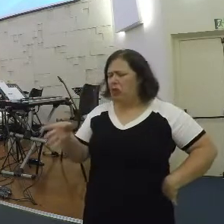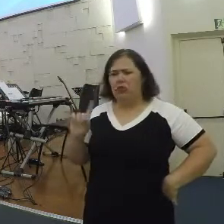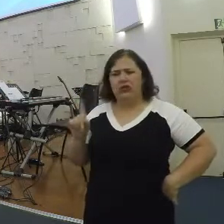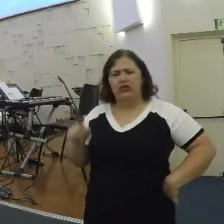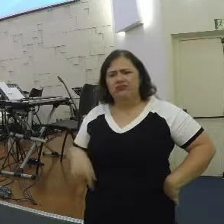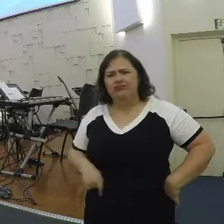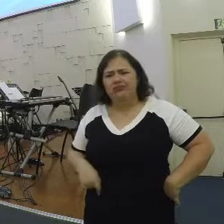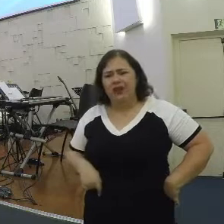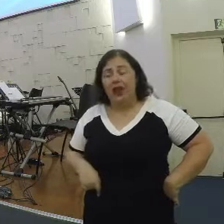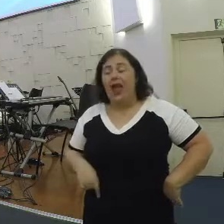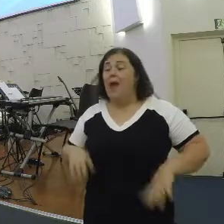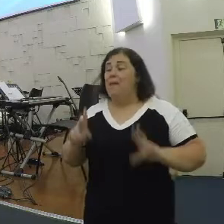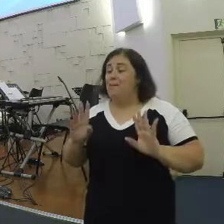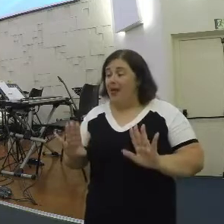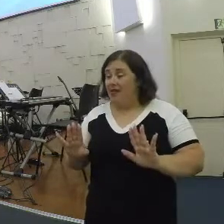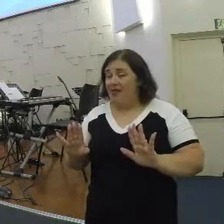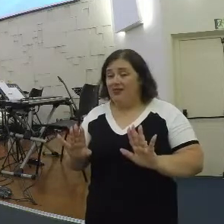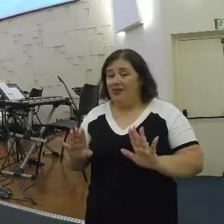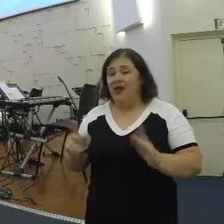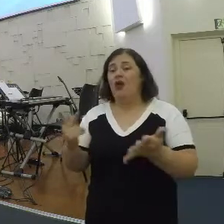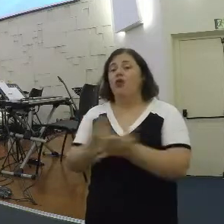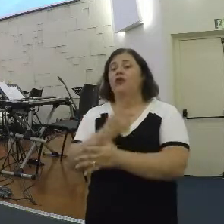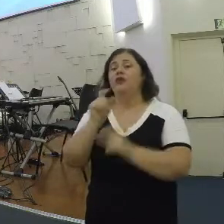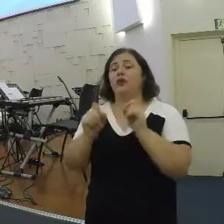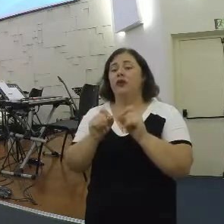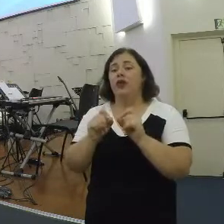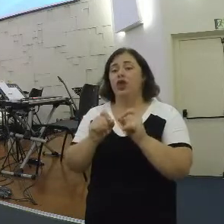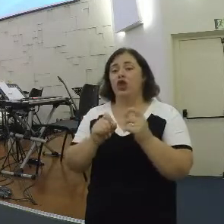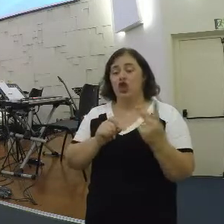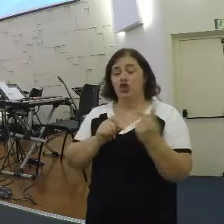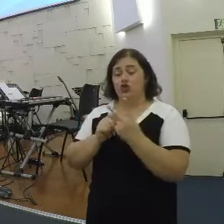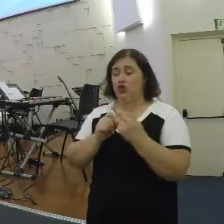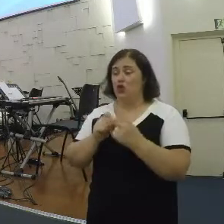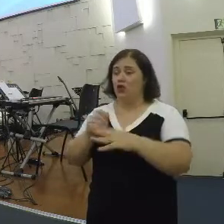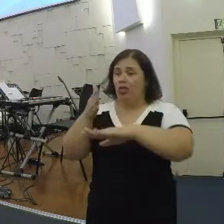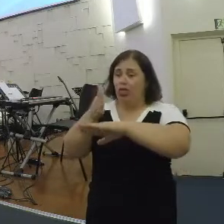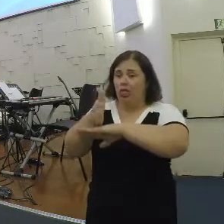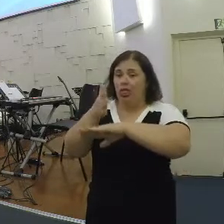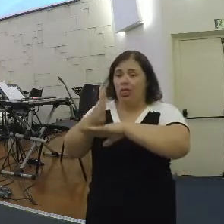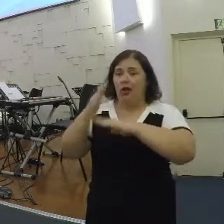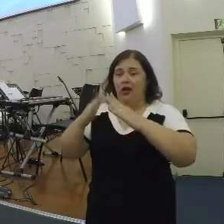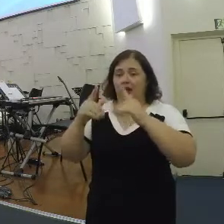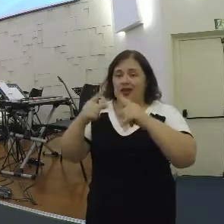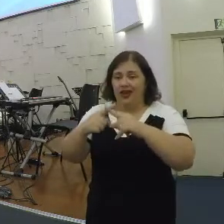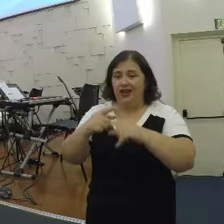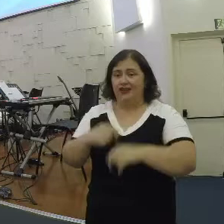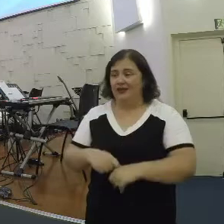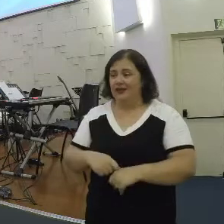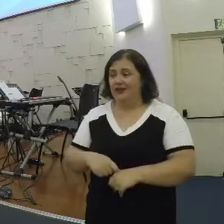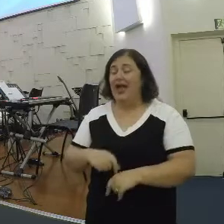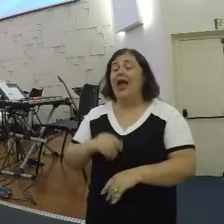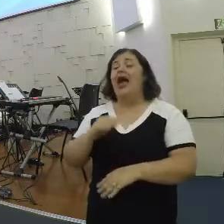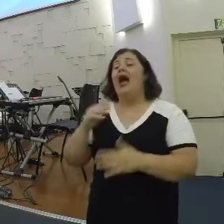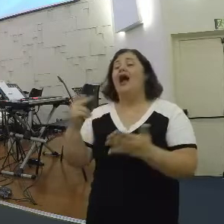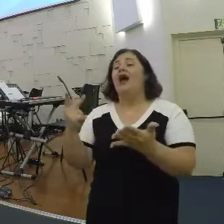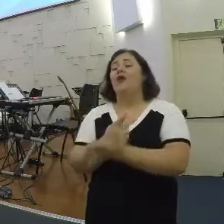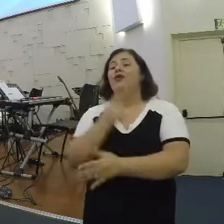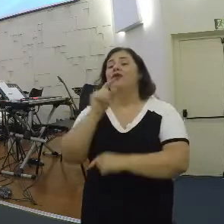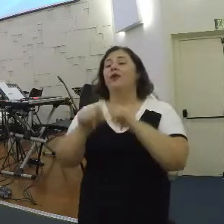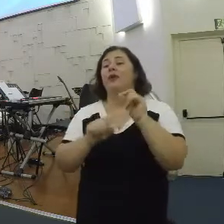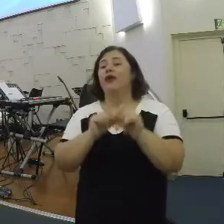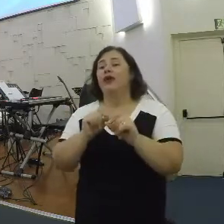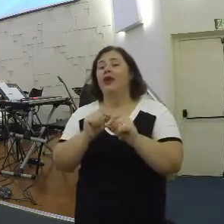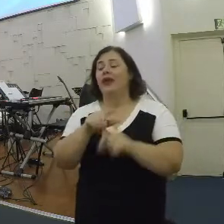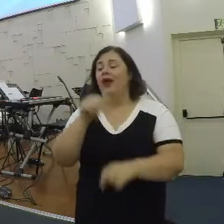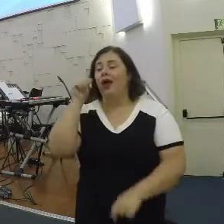aos cultos, e aquela mulher entregou a vida a Jesus Cristo. E eu a conheci nesse período em que